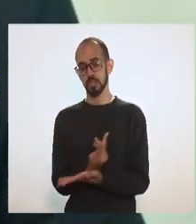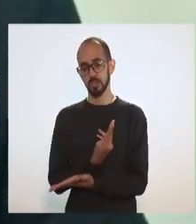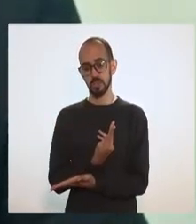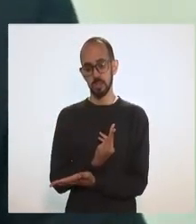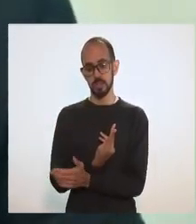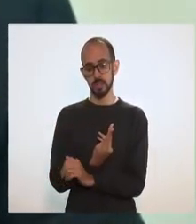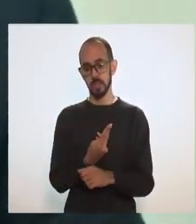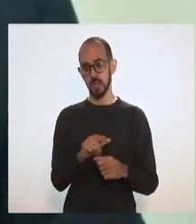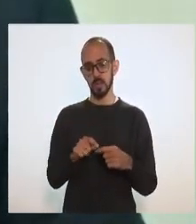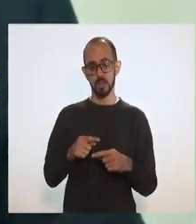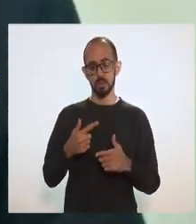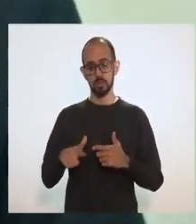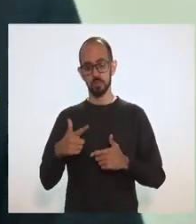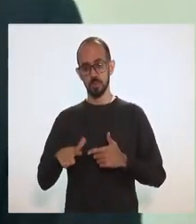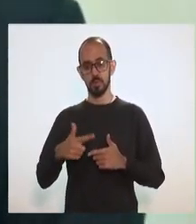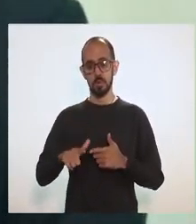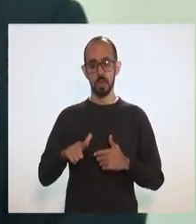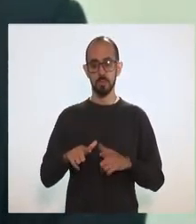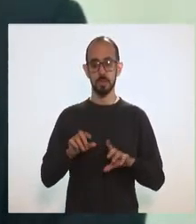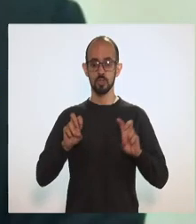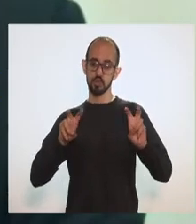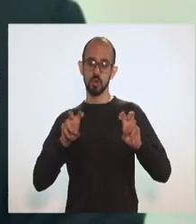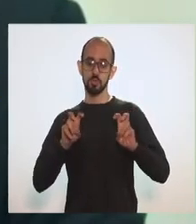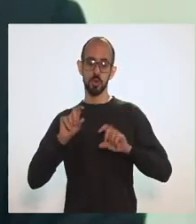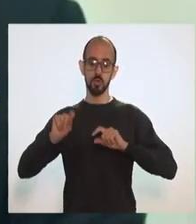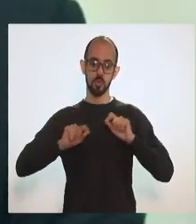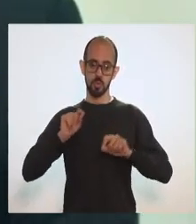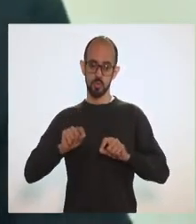importante de defender aquilo que